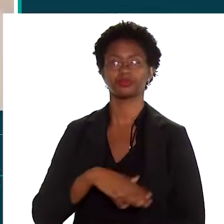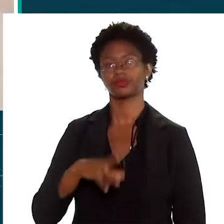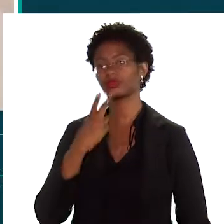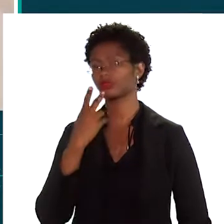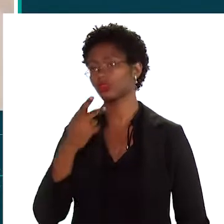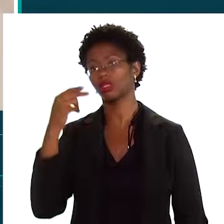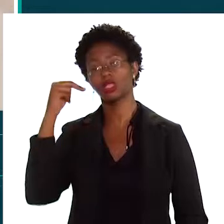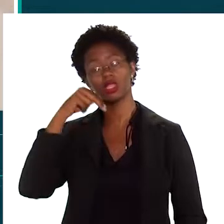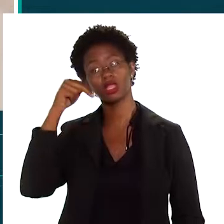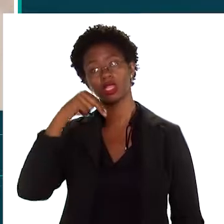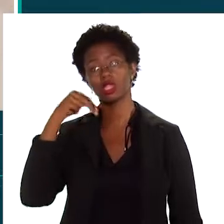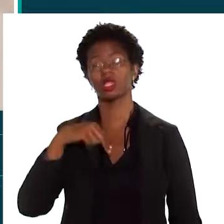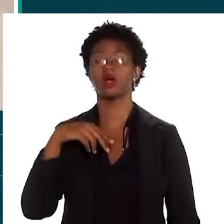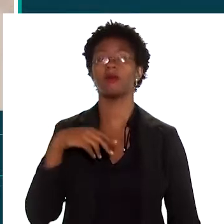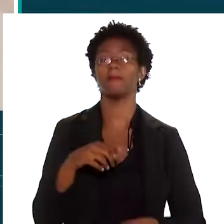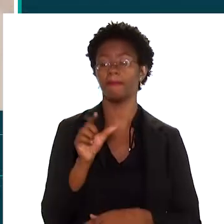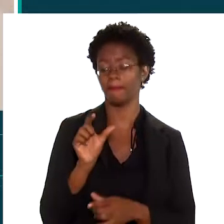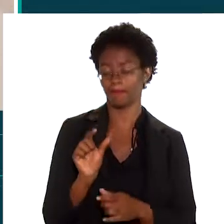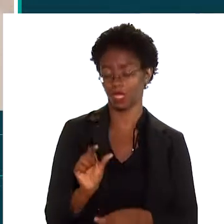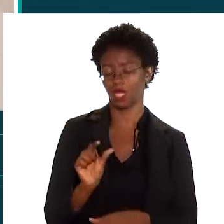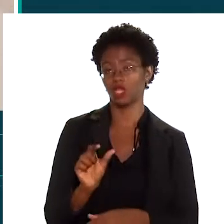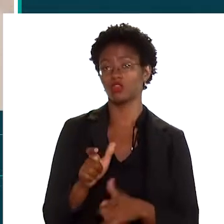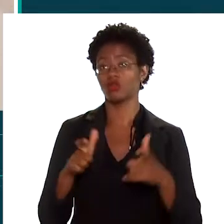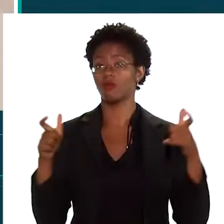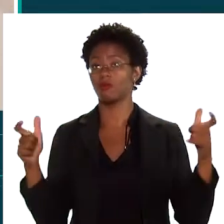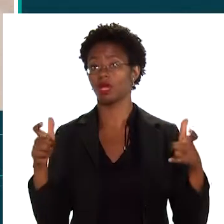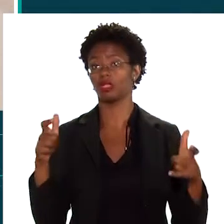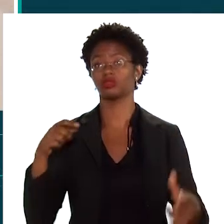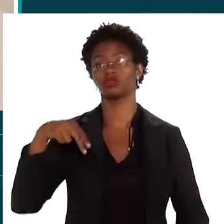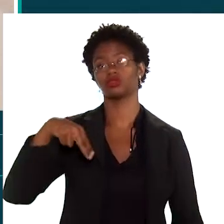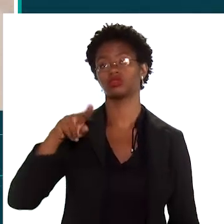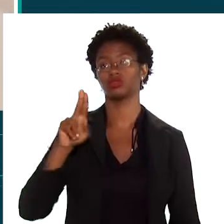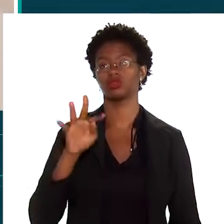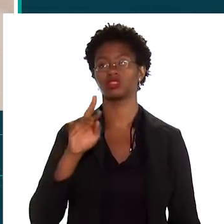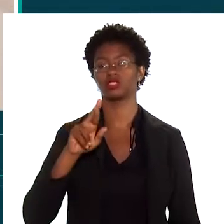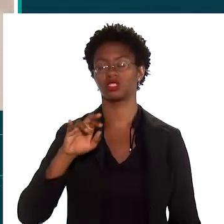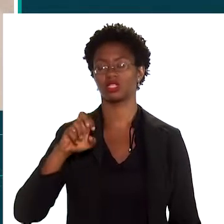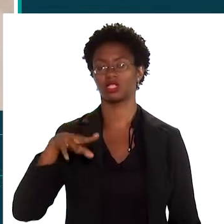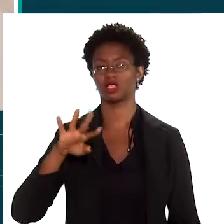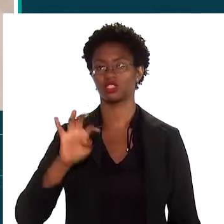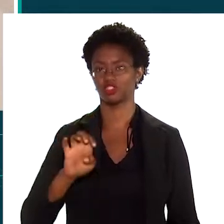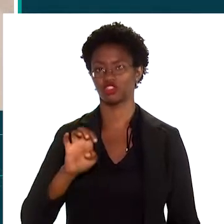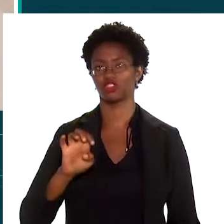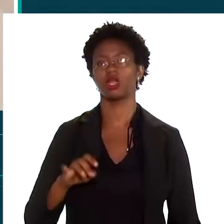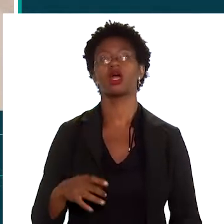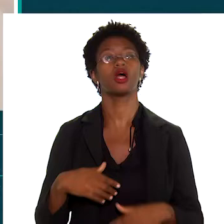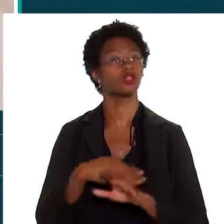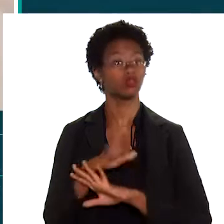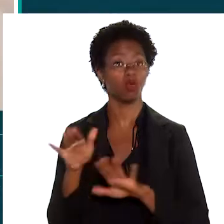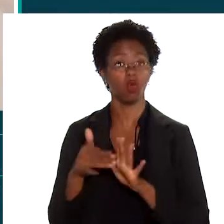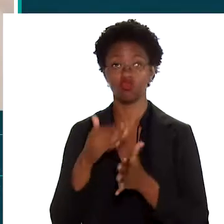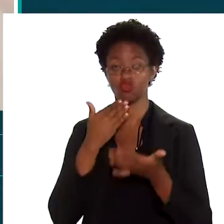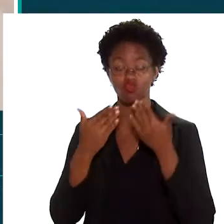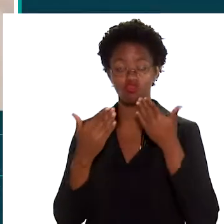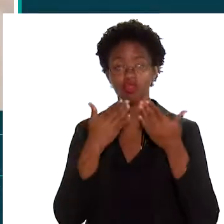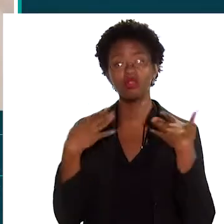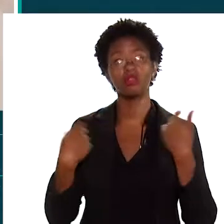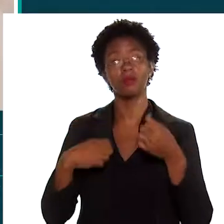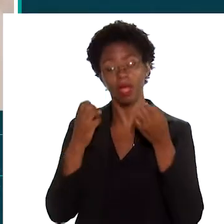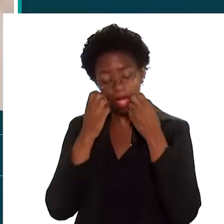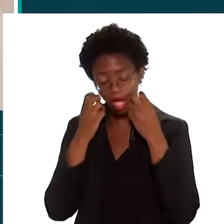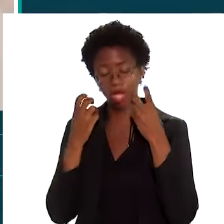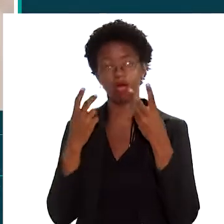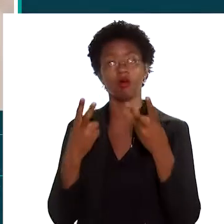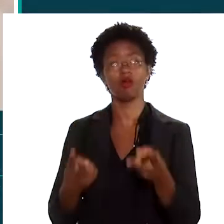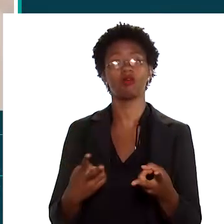eu falo de macronutrientes e micronutrientes, que são as vitaminas, os minerais, os aminoácidos, a gente tem que olhar,